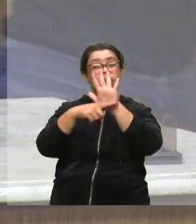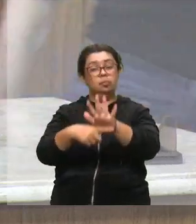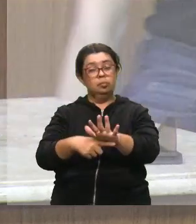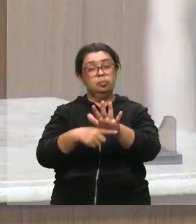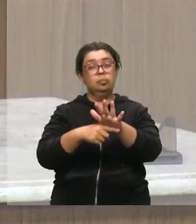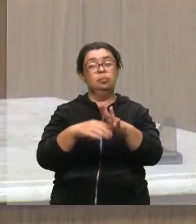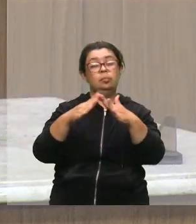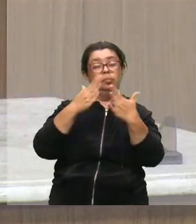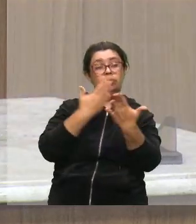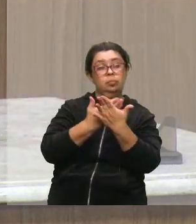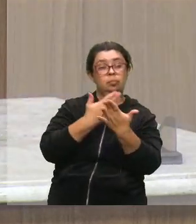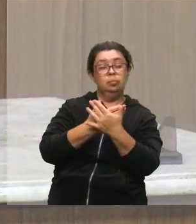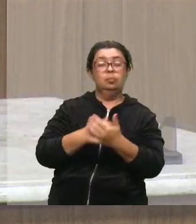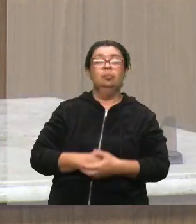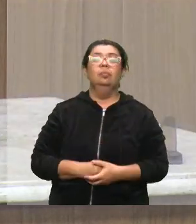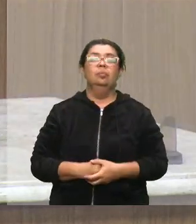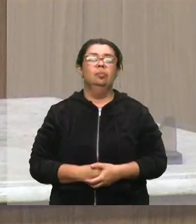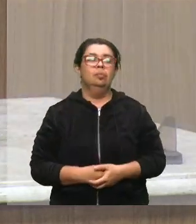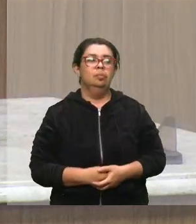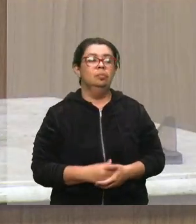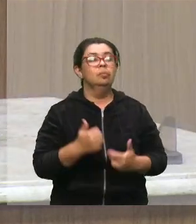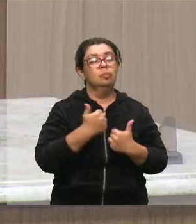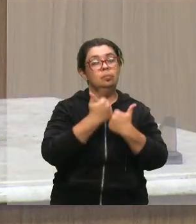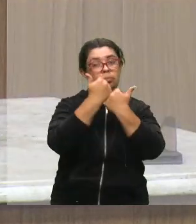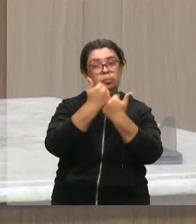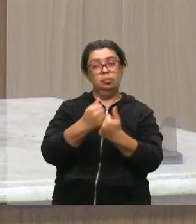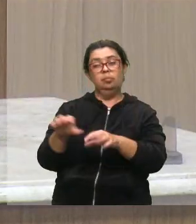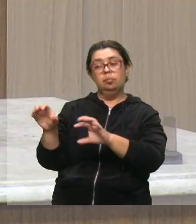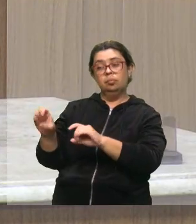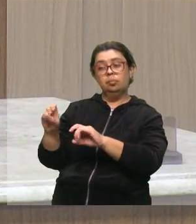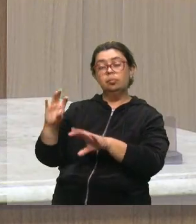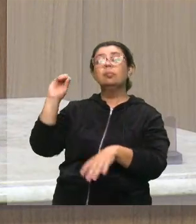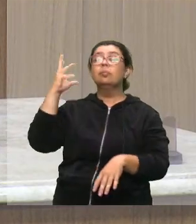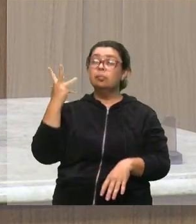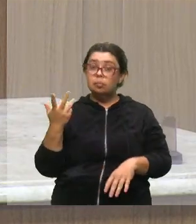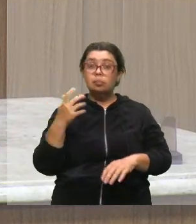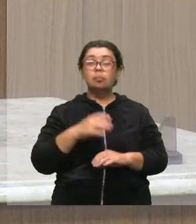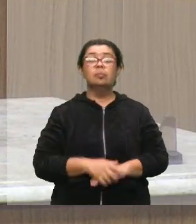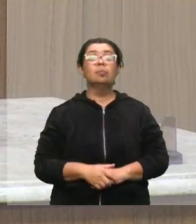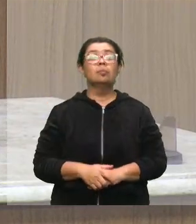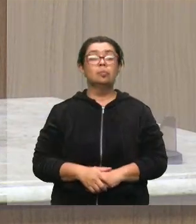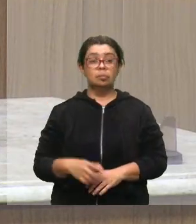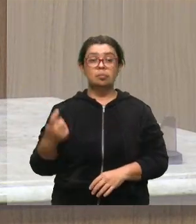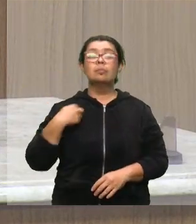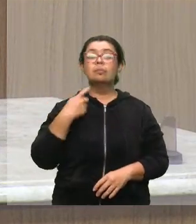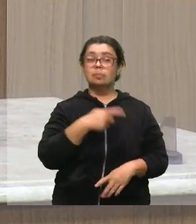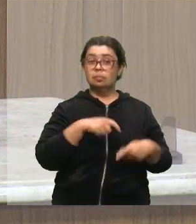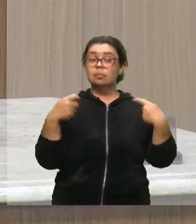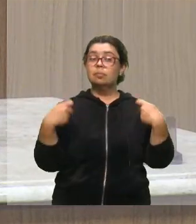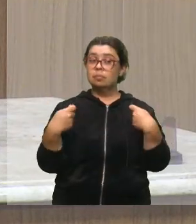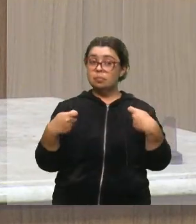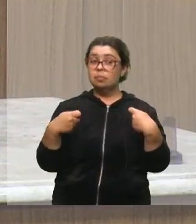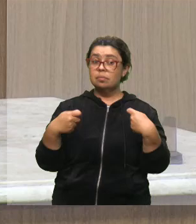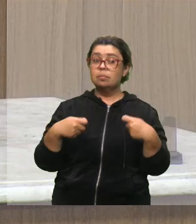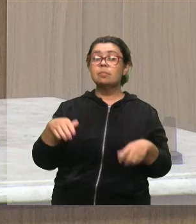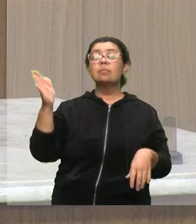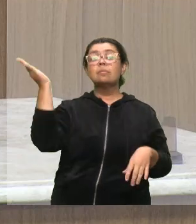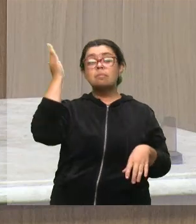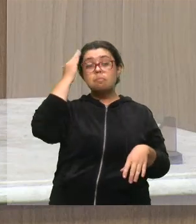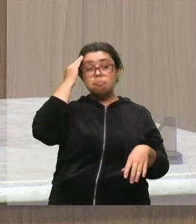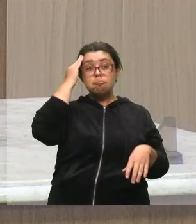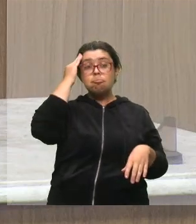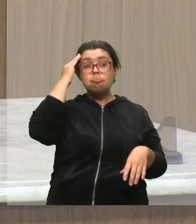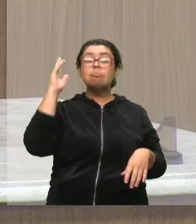esse pessoal que dá o amparo para que a nossa educação, de fato, funcione. E nós precisamos pensar numa